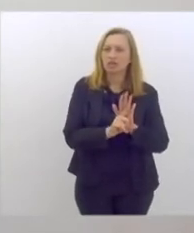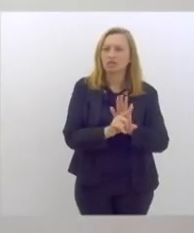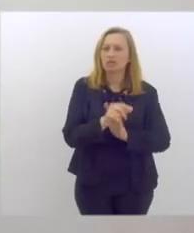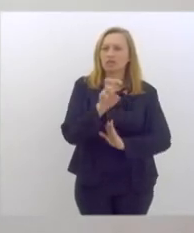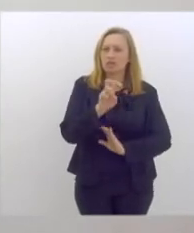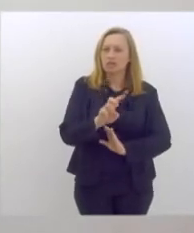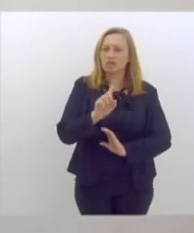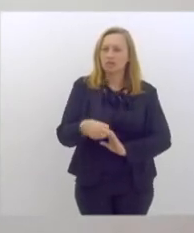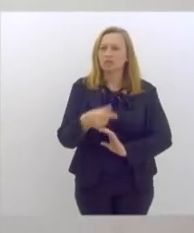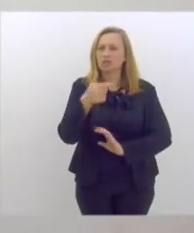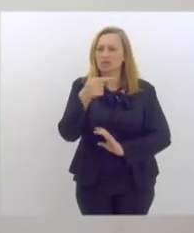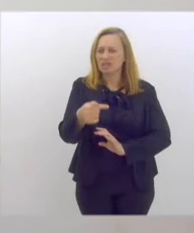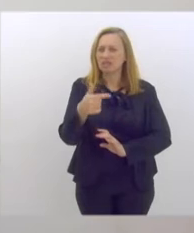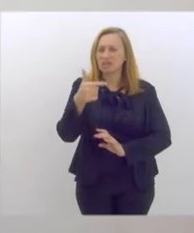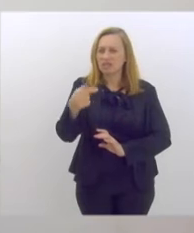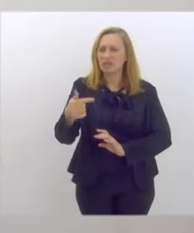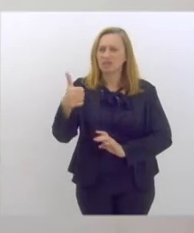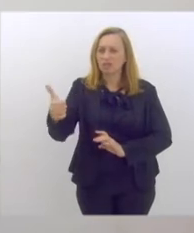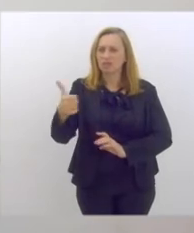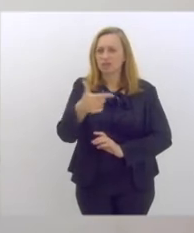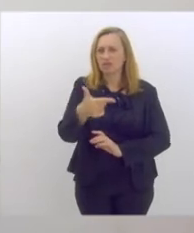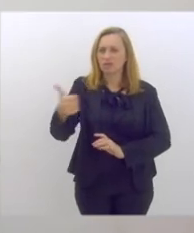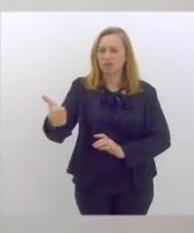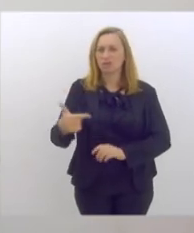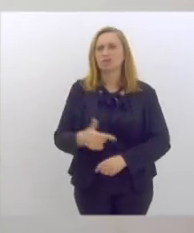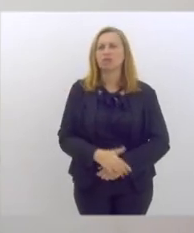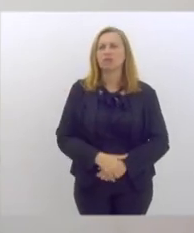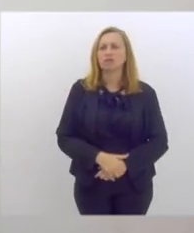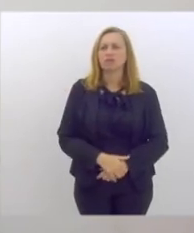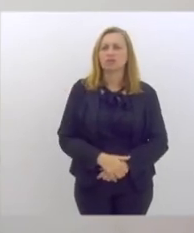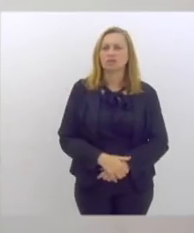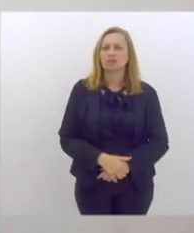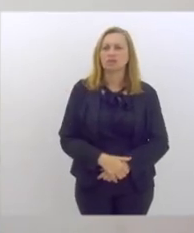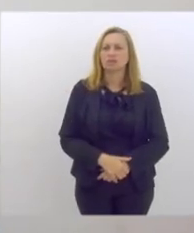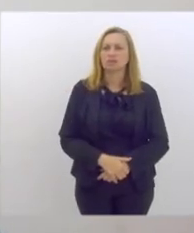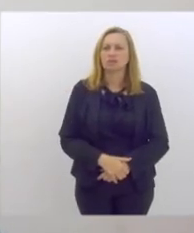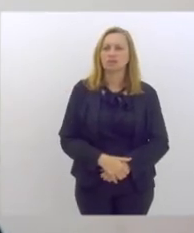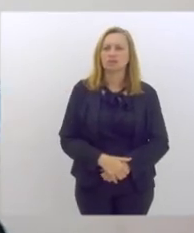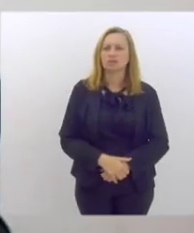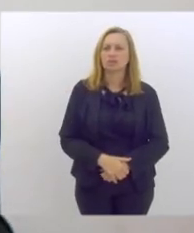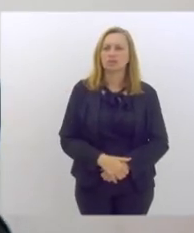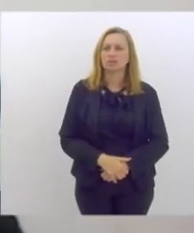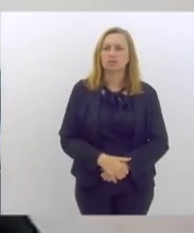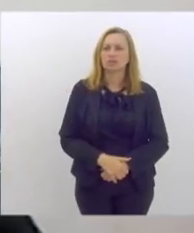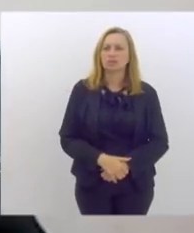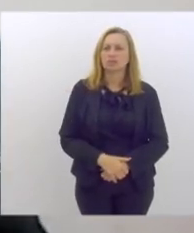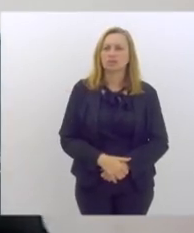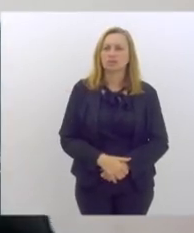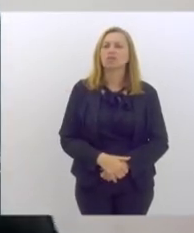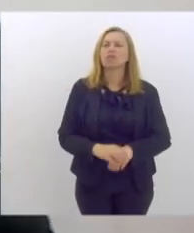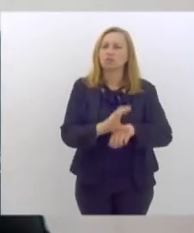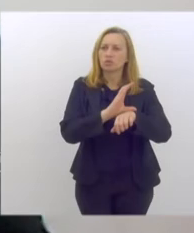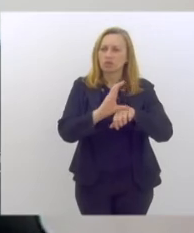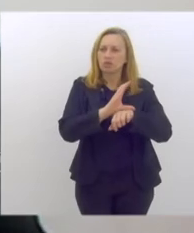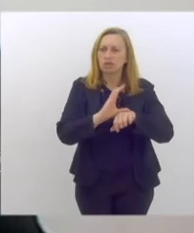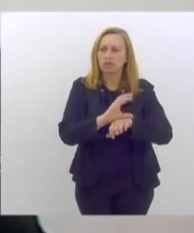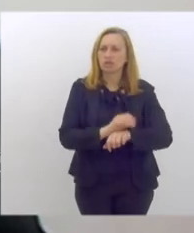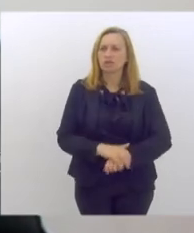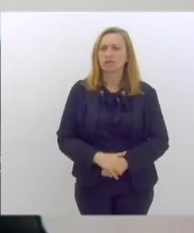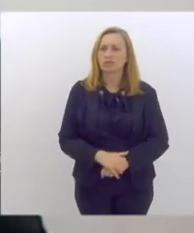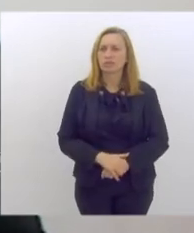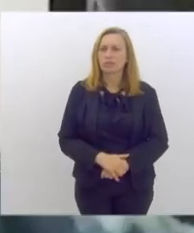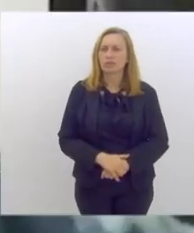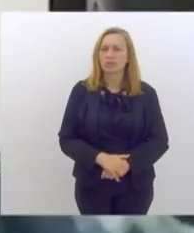o 5.771 de 22 eu parecer é pela constitucionalidade